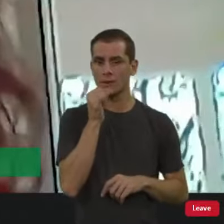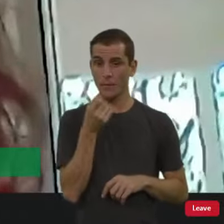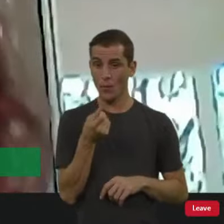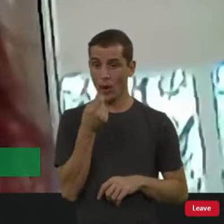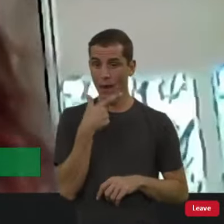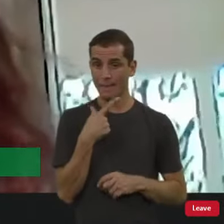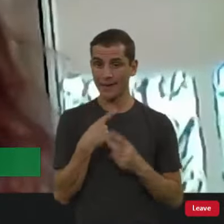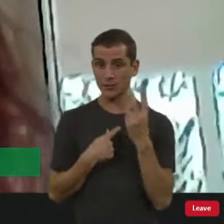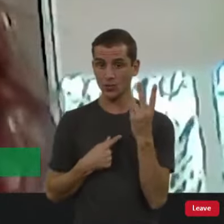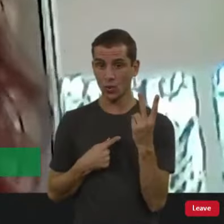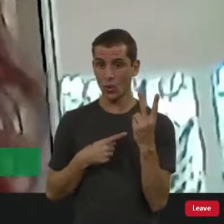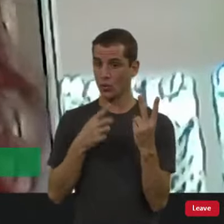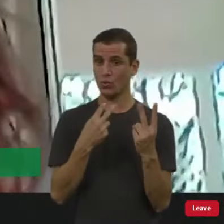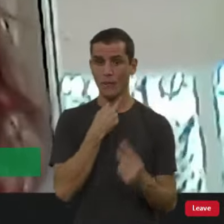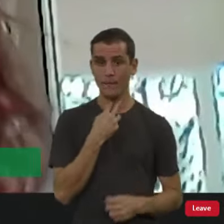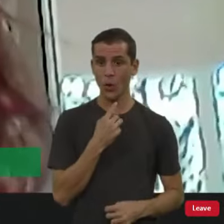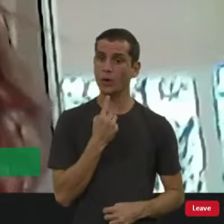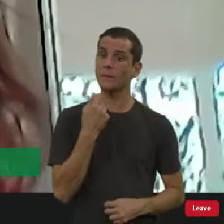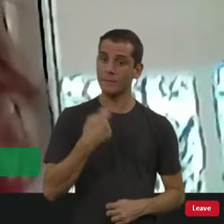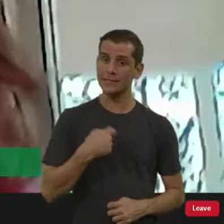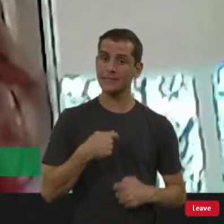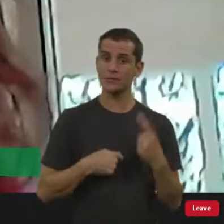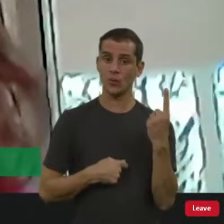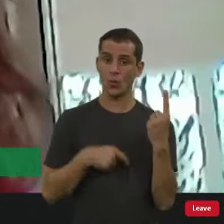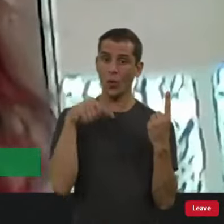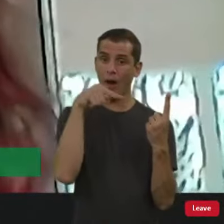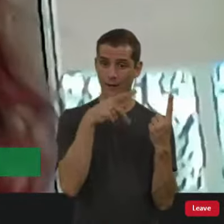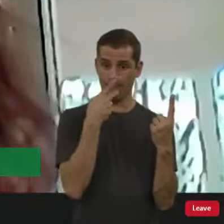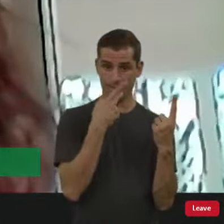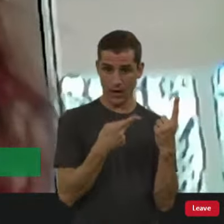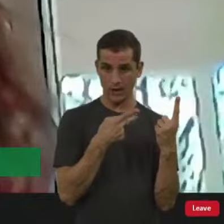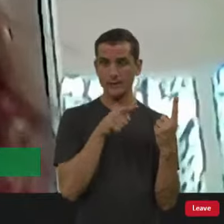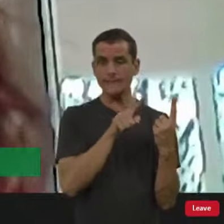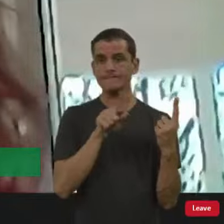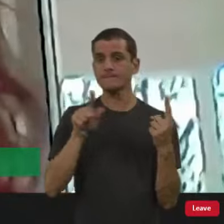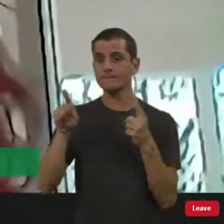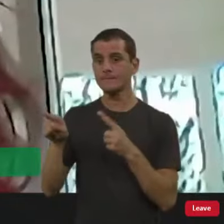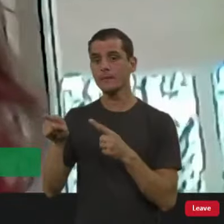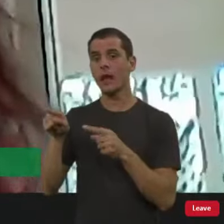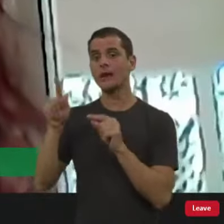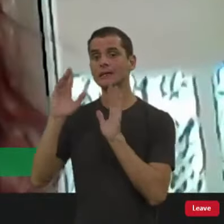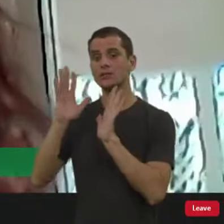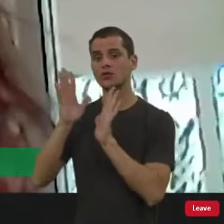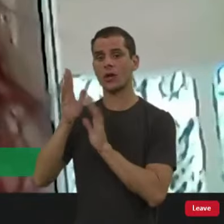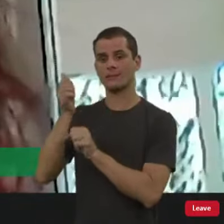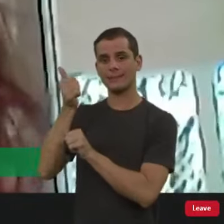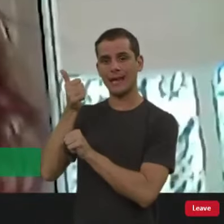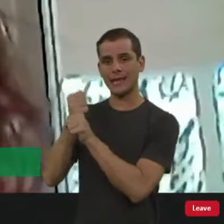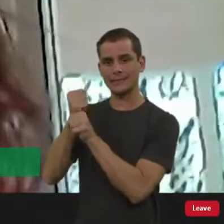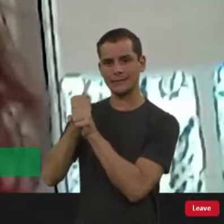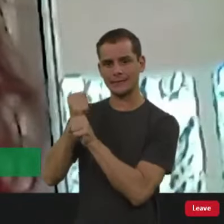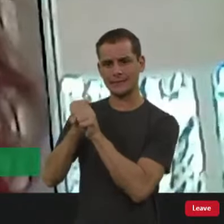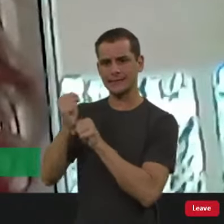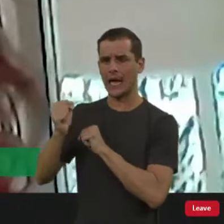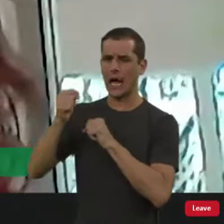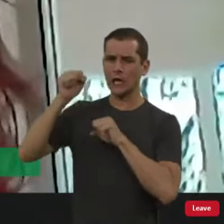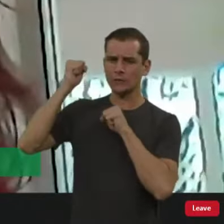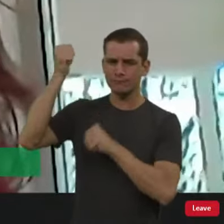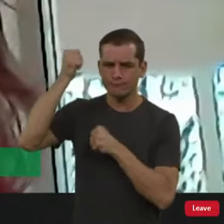que é uma doença progressiva, né, e sem cura. Foram quase 10 anos de reivindicação e de luta